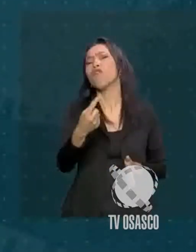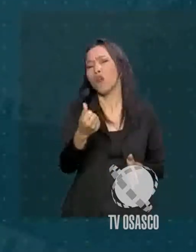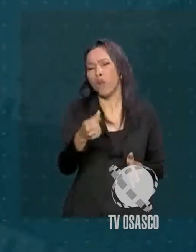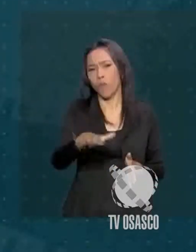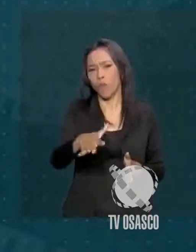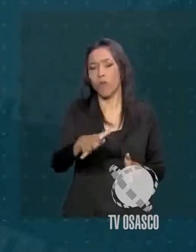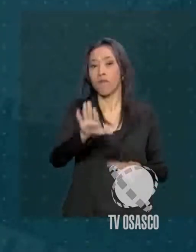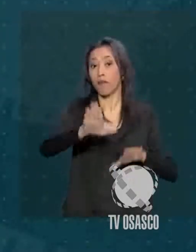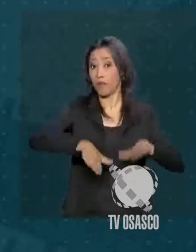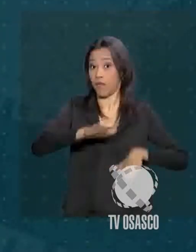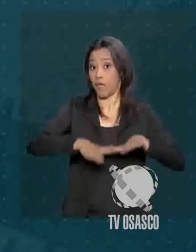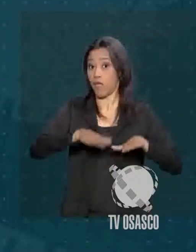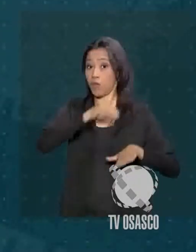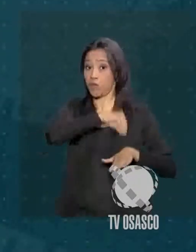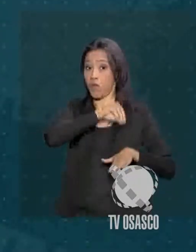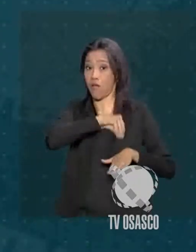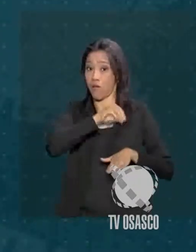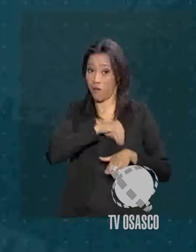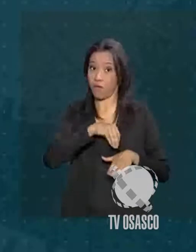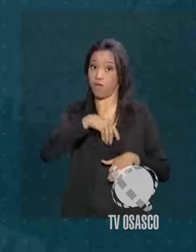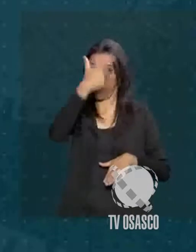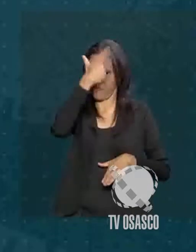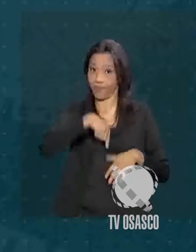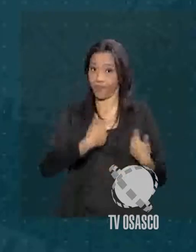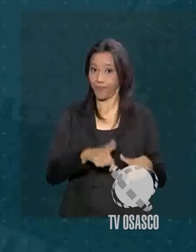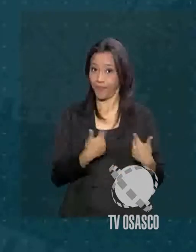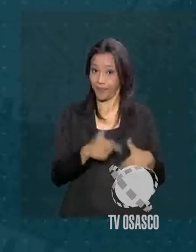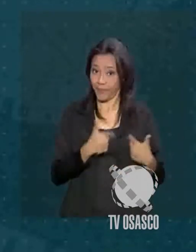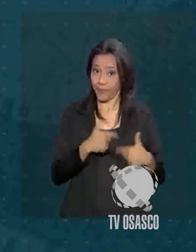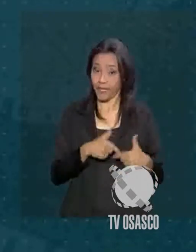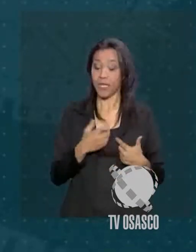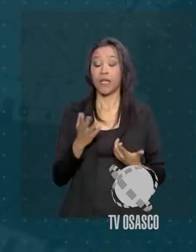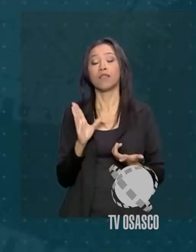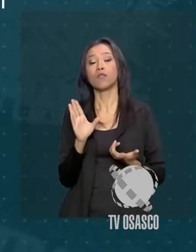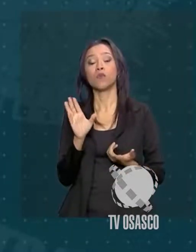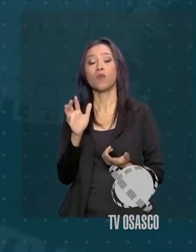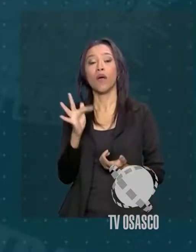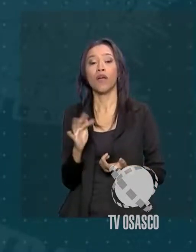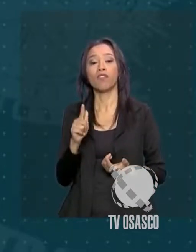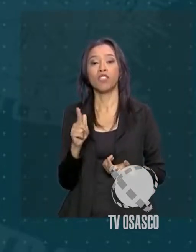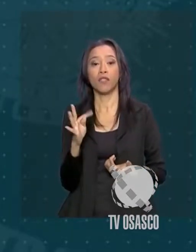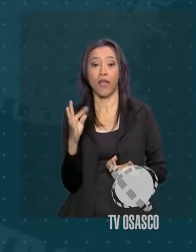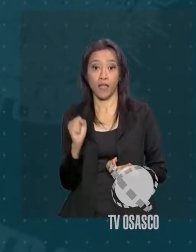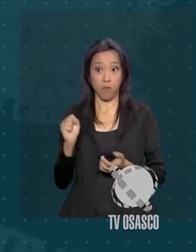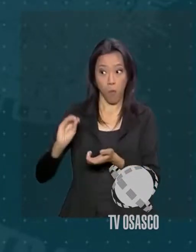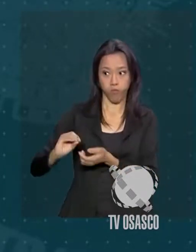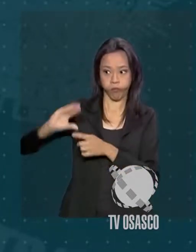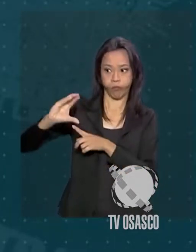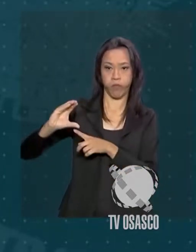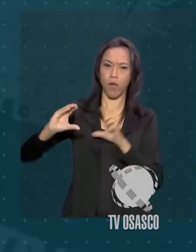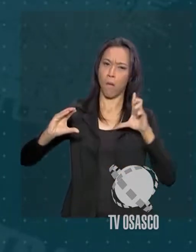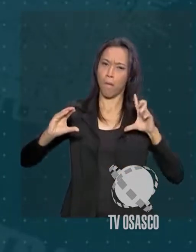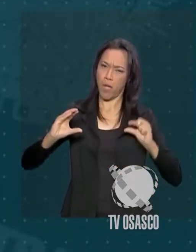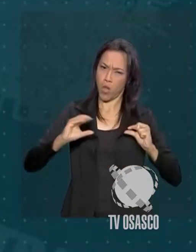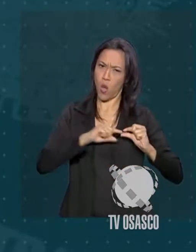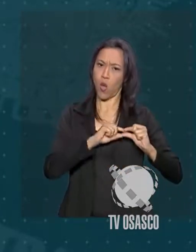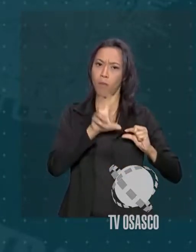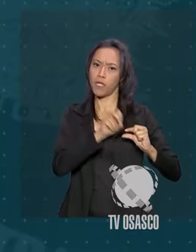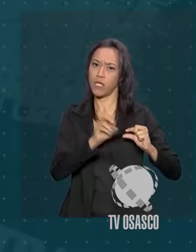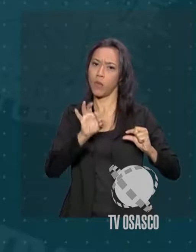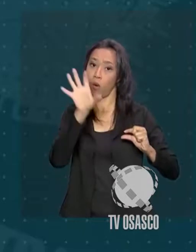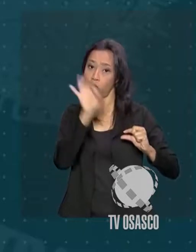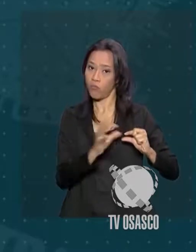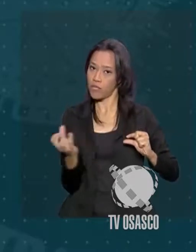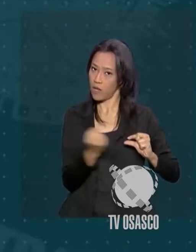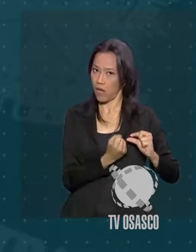vão depender do saldo do trabalhador nas contas ativas e inativas do FGTS. Quanto maior o saldo, menor o percentual disponível